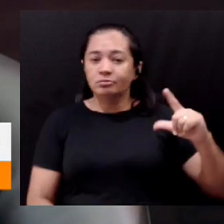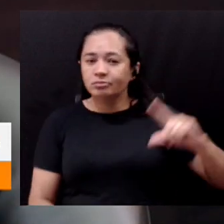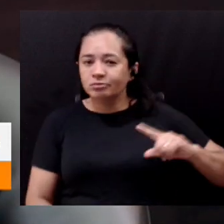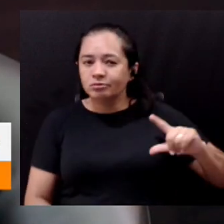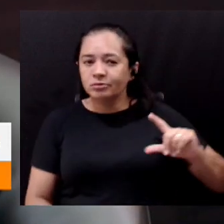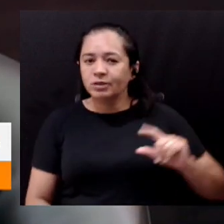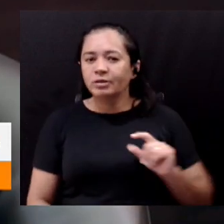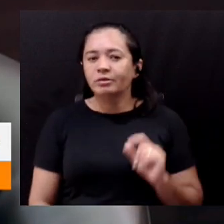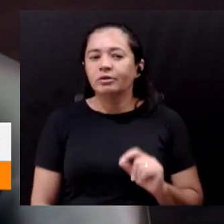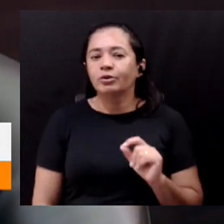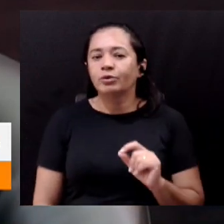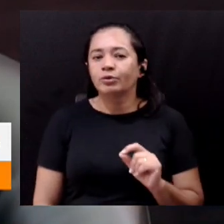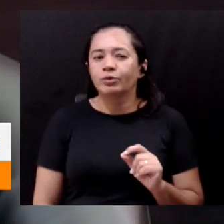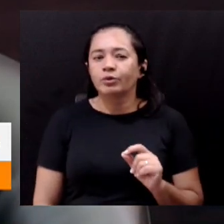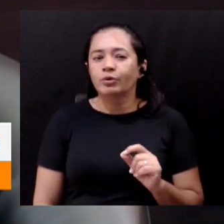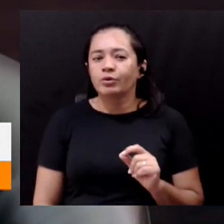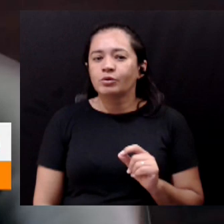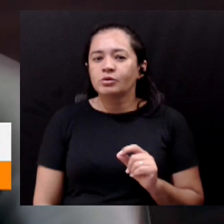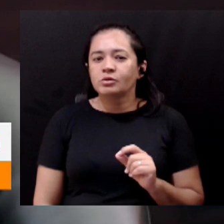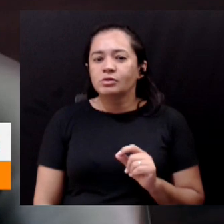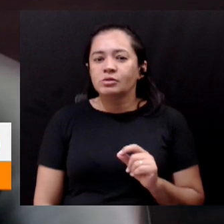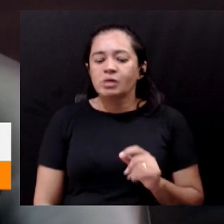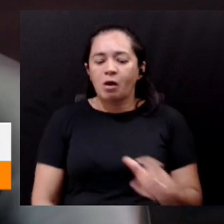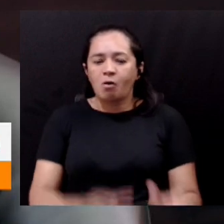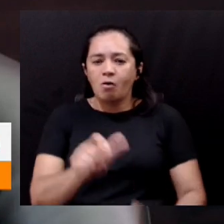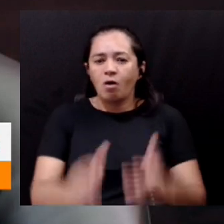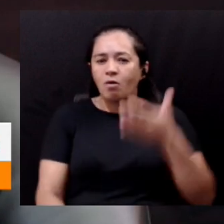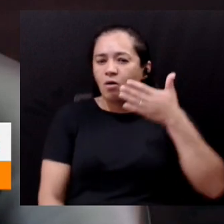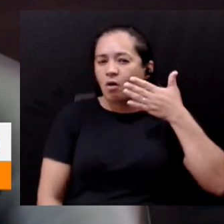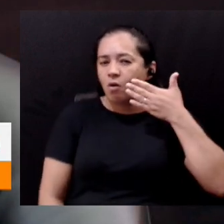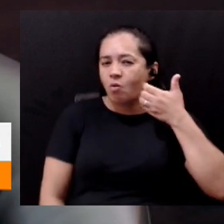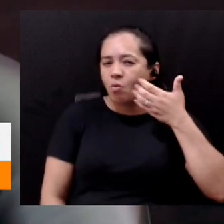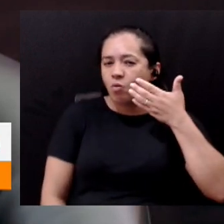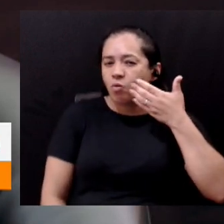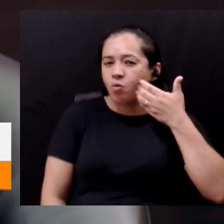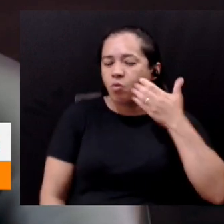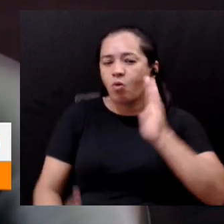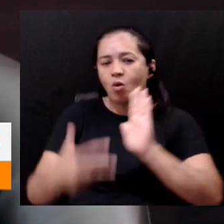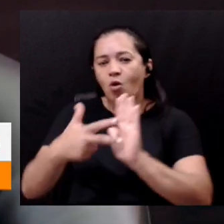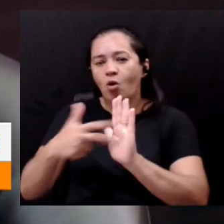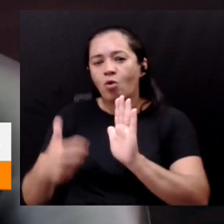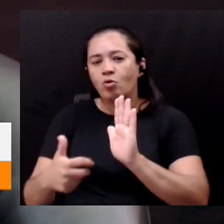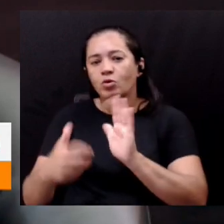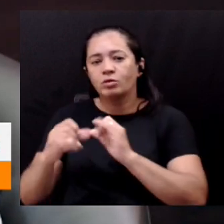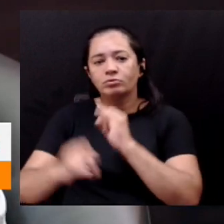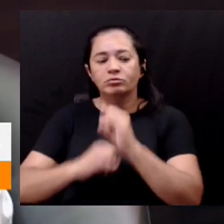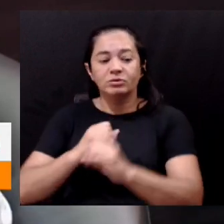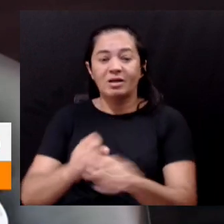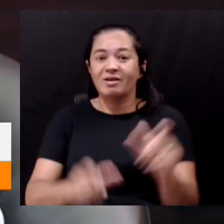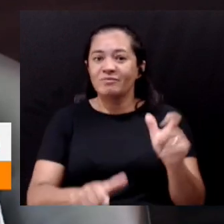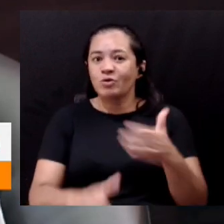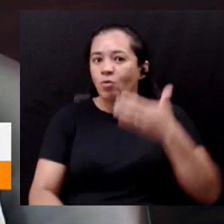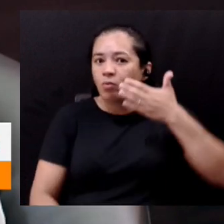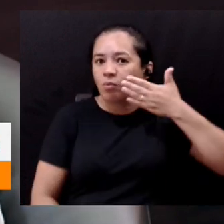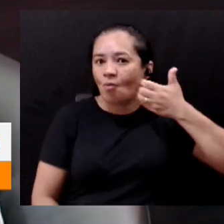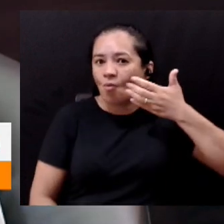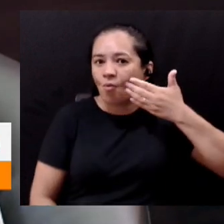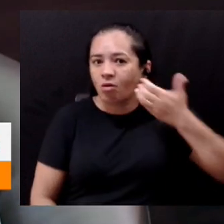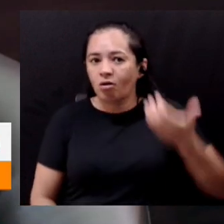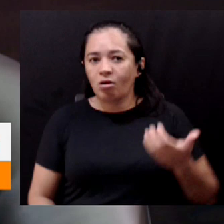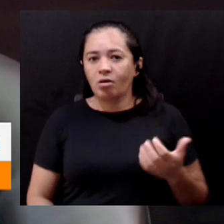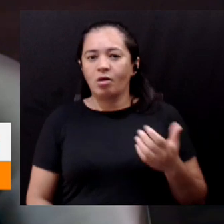que consome esses crimes digitais, dos diversos tipos, que são de pessoas mais velhas,